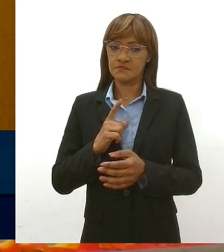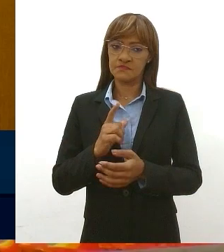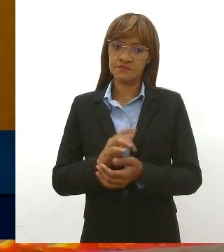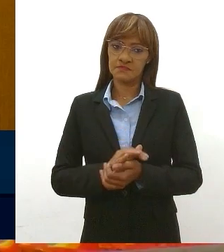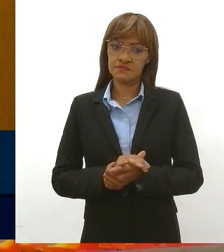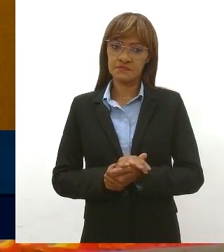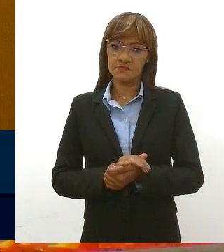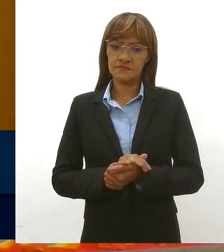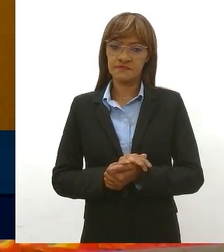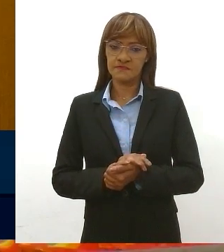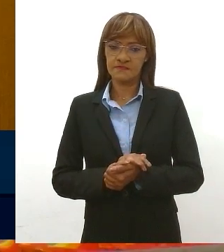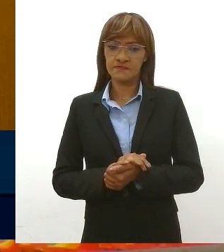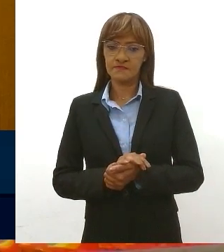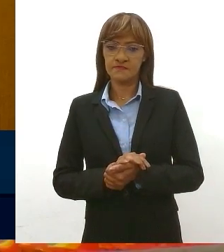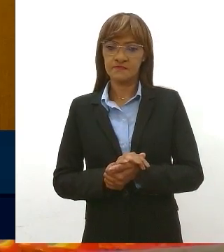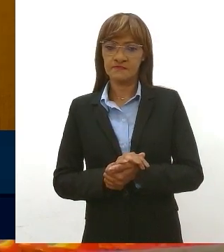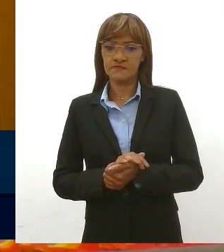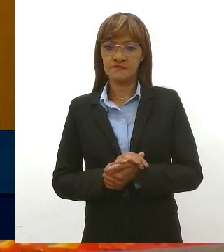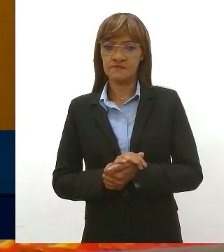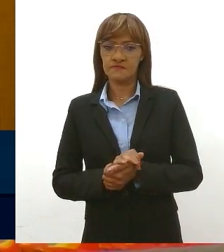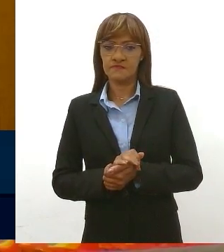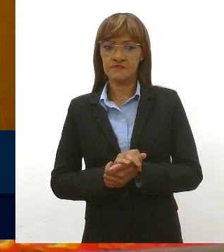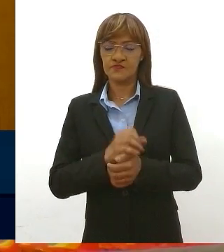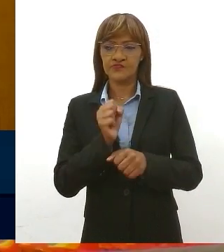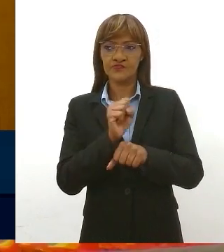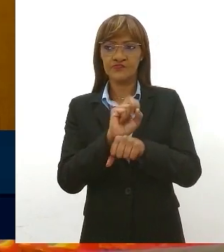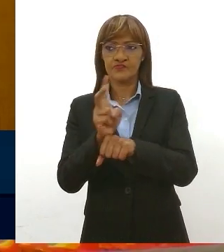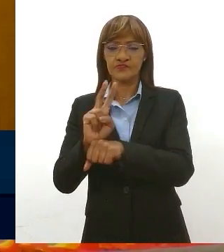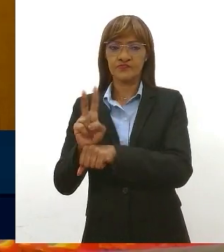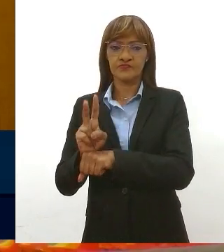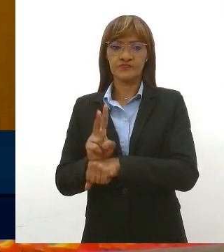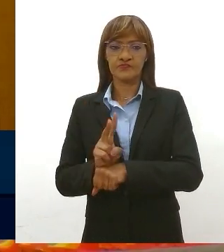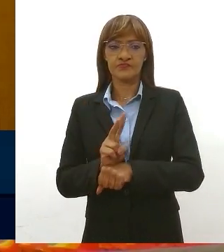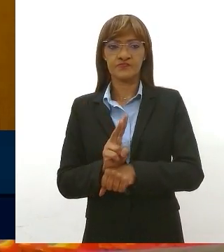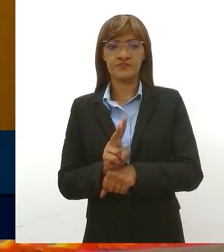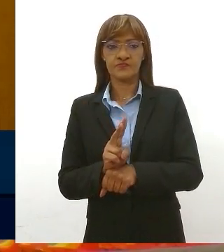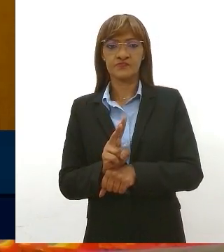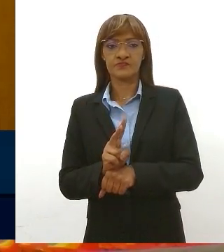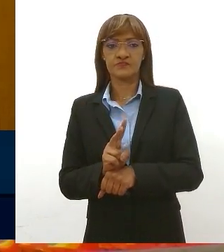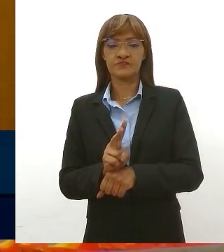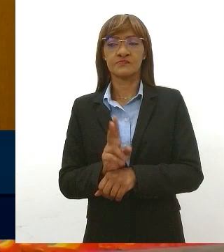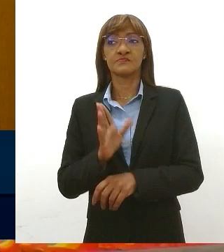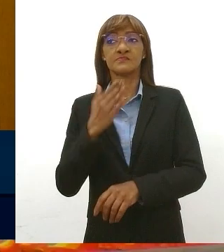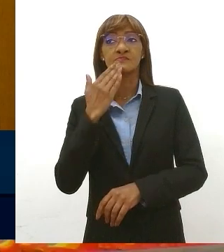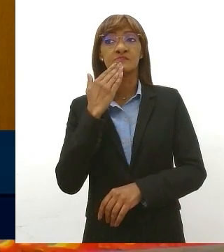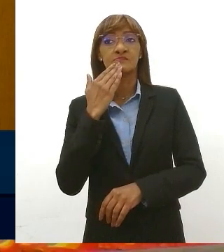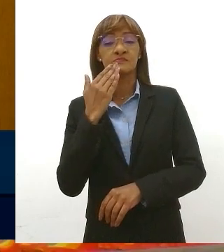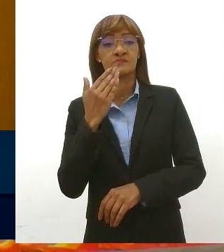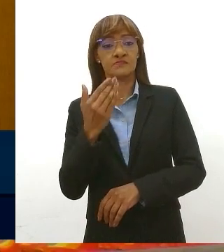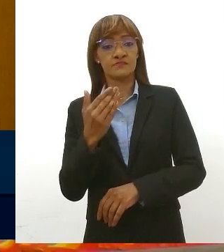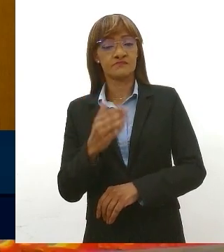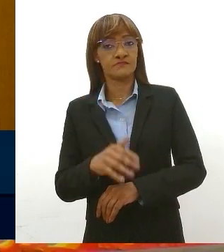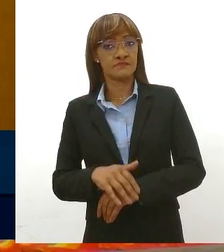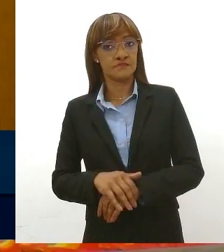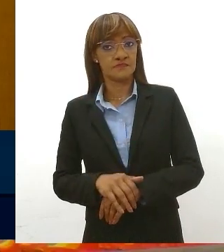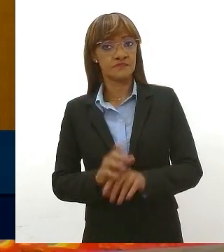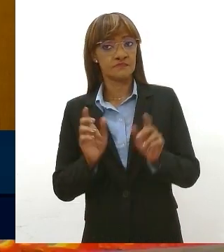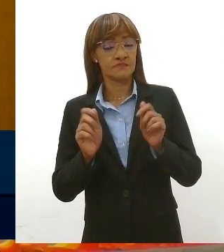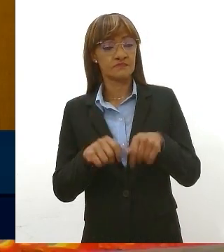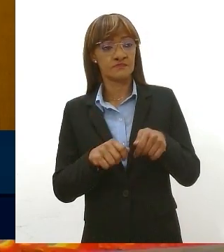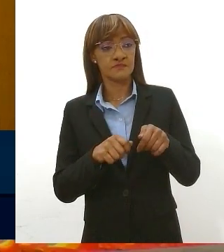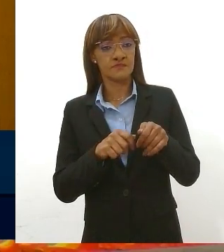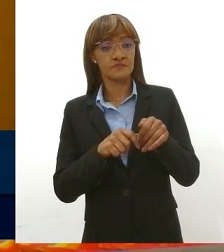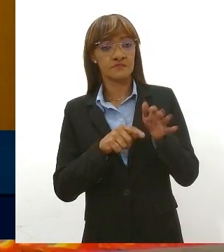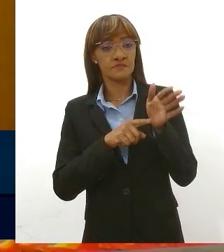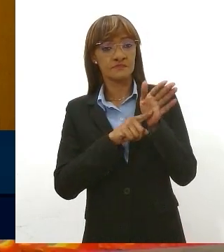de fiscalização que pediu a investigação dos casos. Outra pauta que discutimos